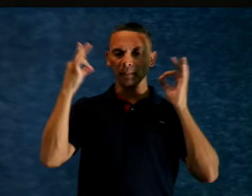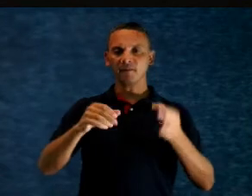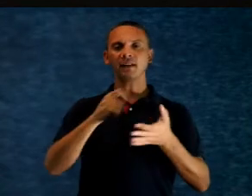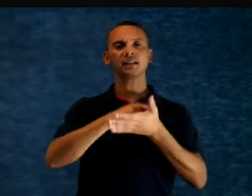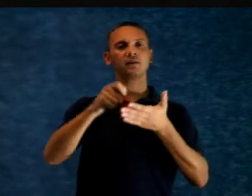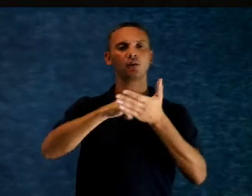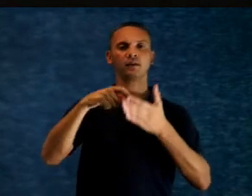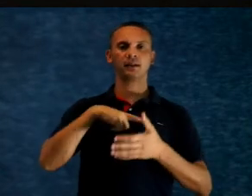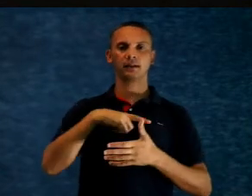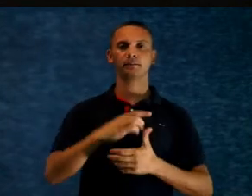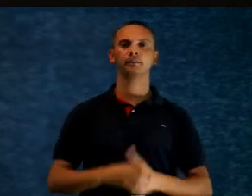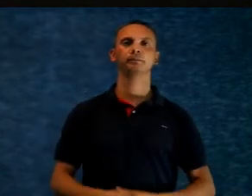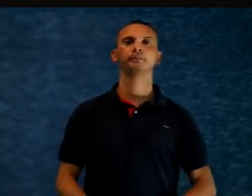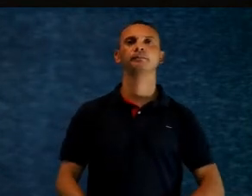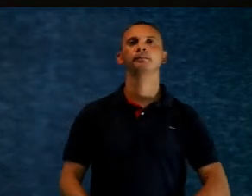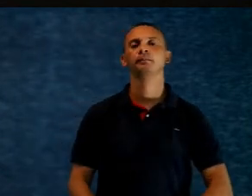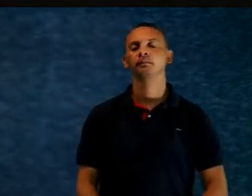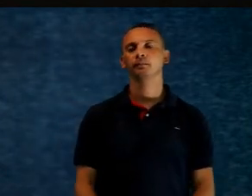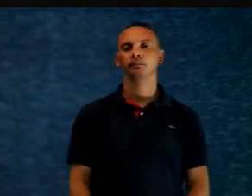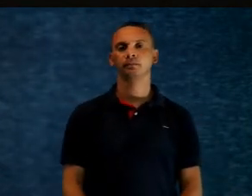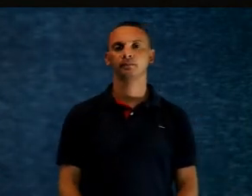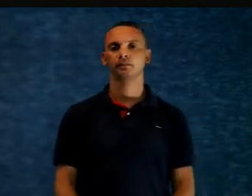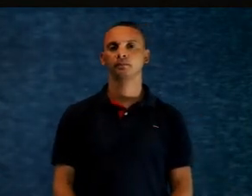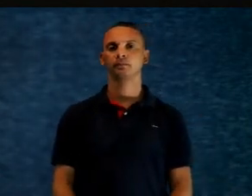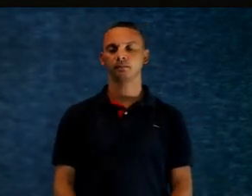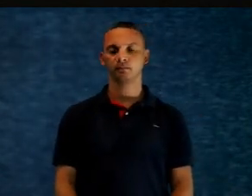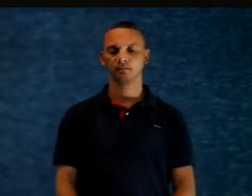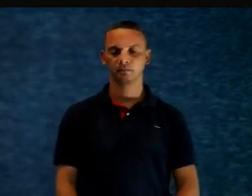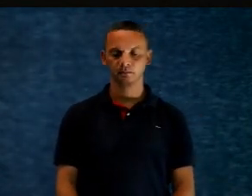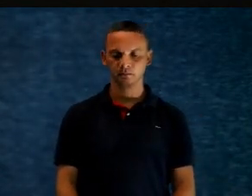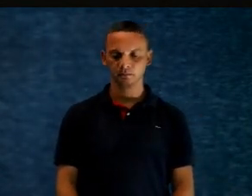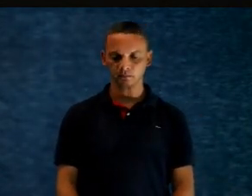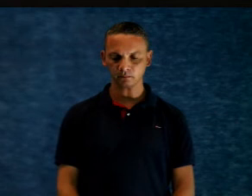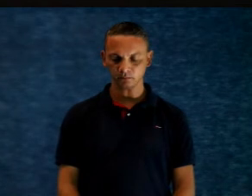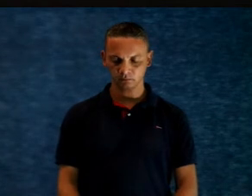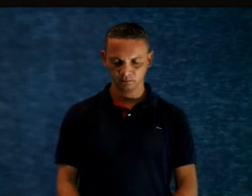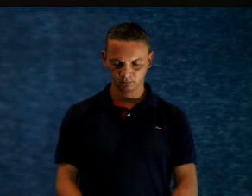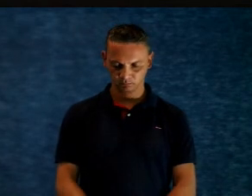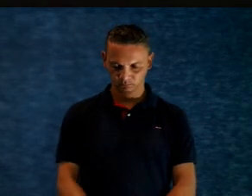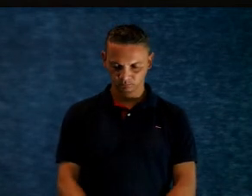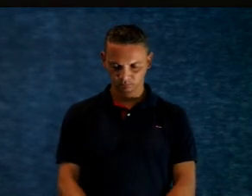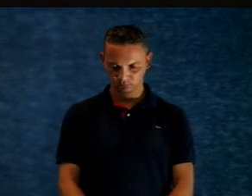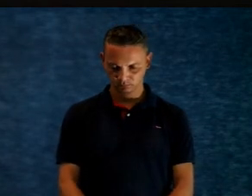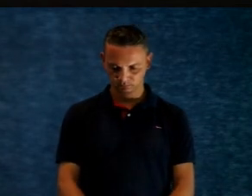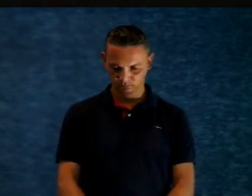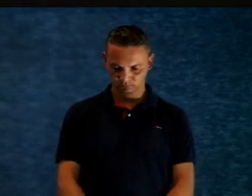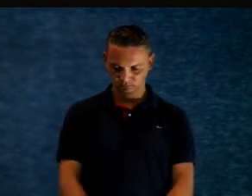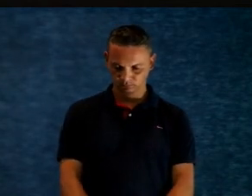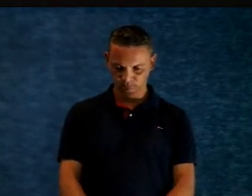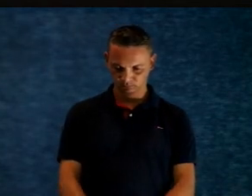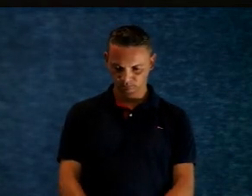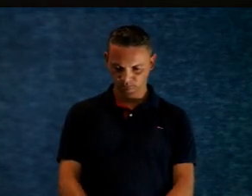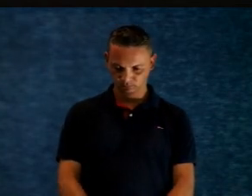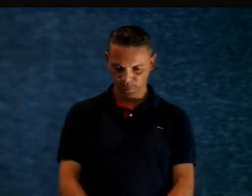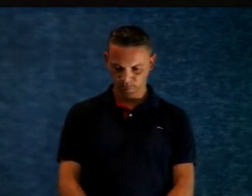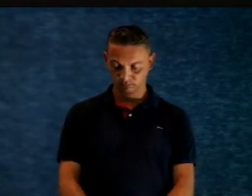Edmilson, muito obrigado. Eu que agradeço. Mais uma vez. Eu que agradeço. Vocês são muito, muito acolhedores e são amigos do